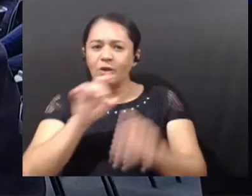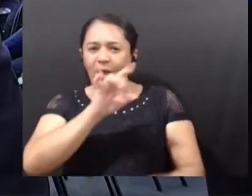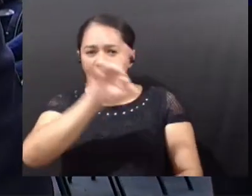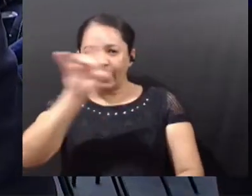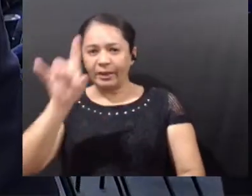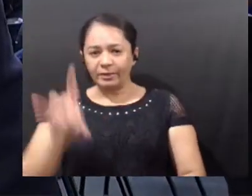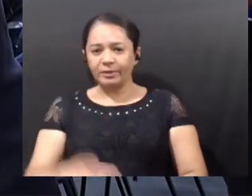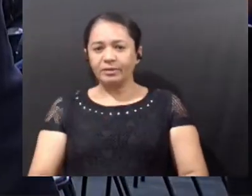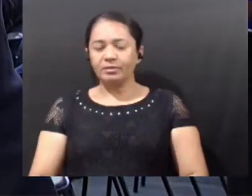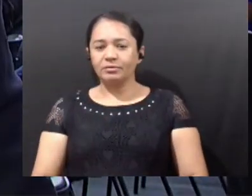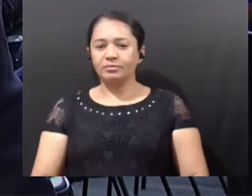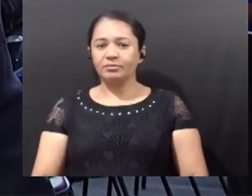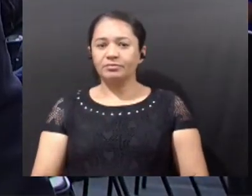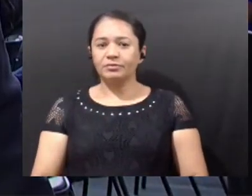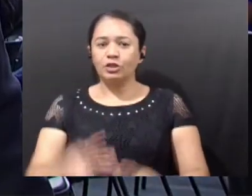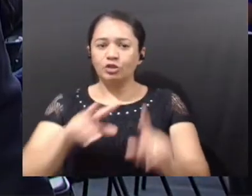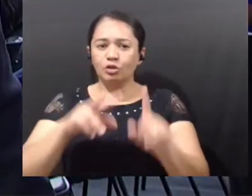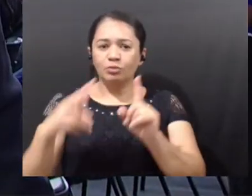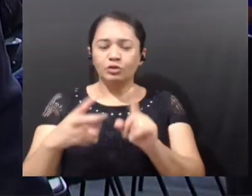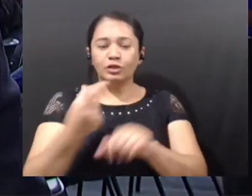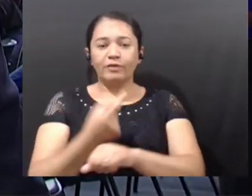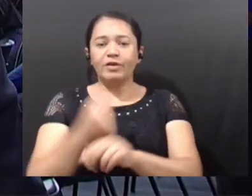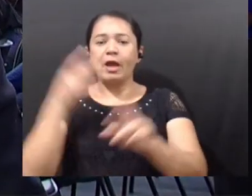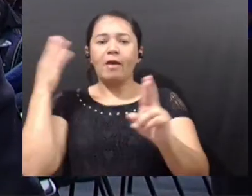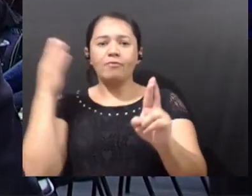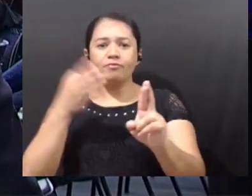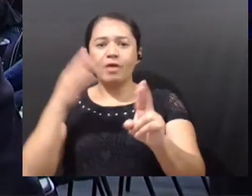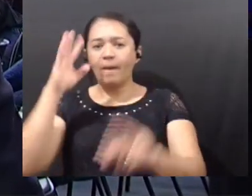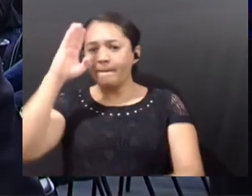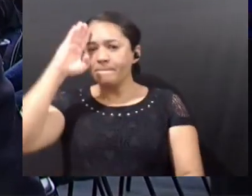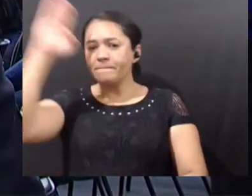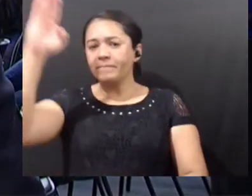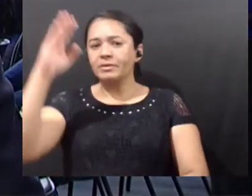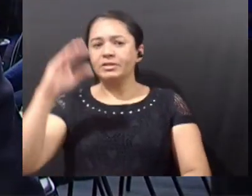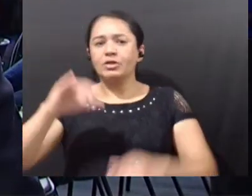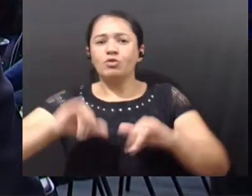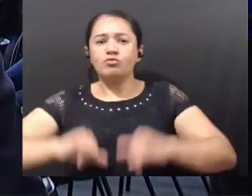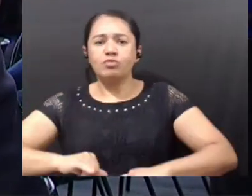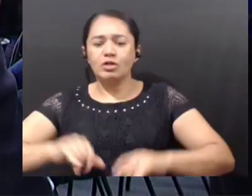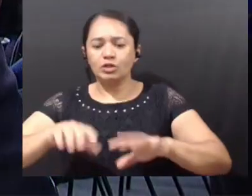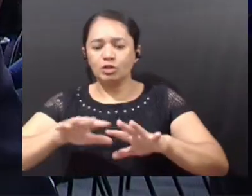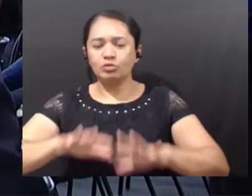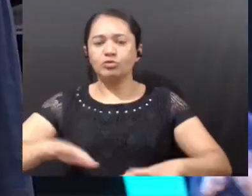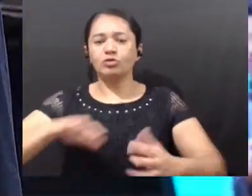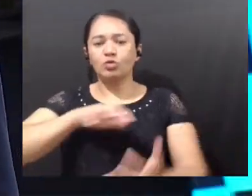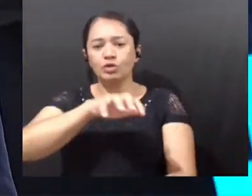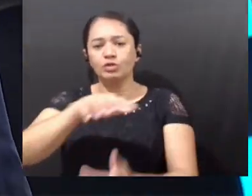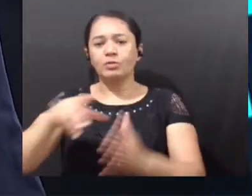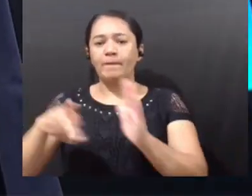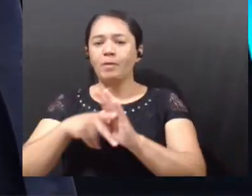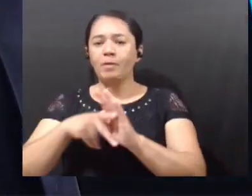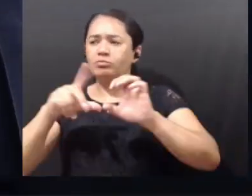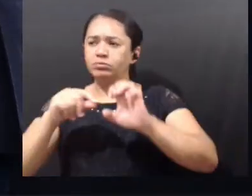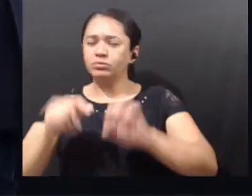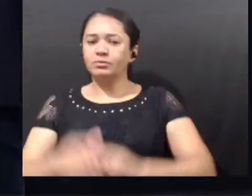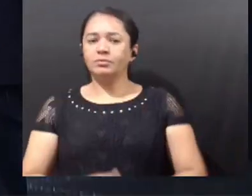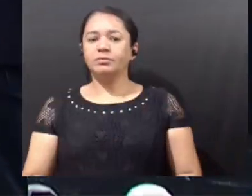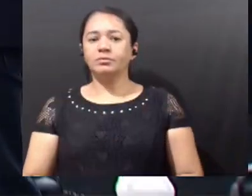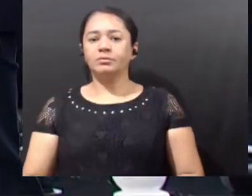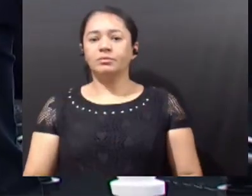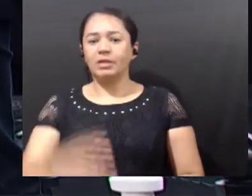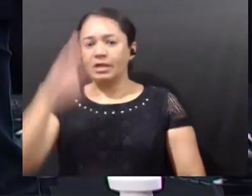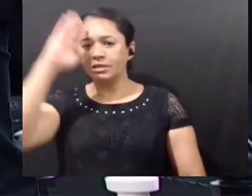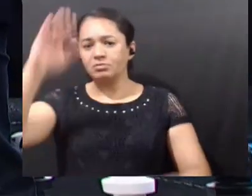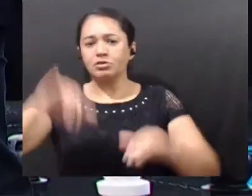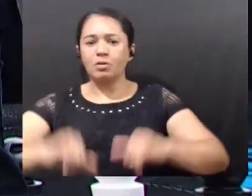de vista financeiro representa as principais dores desse universo, desses empreendedores? São as principais dores, né? A dor de